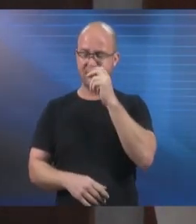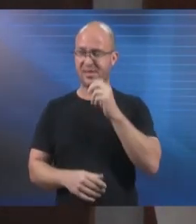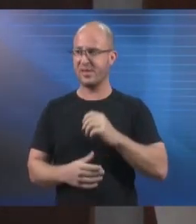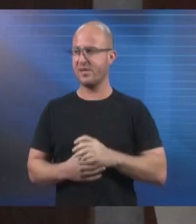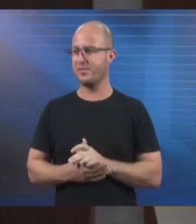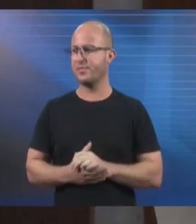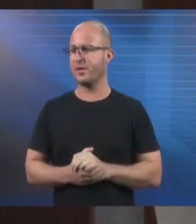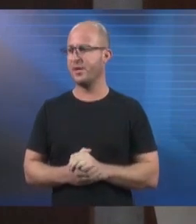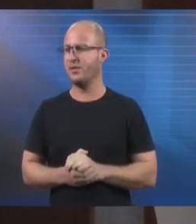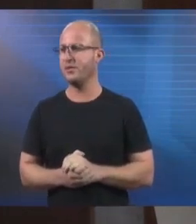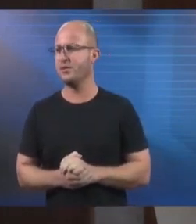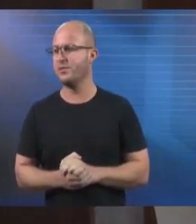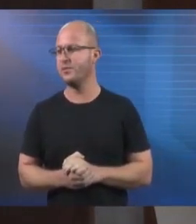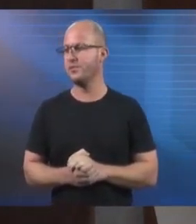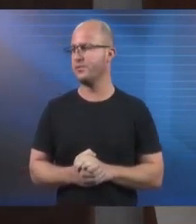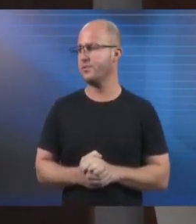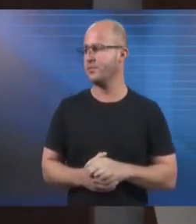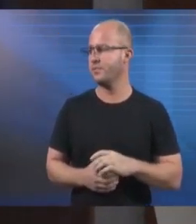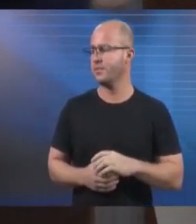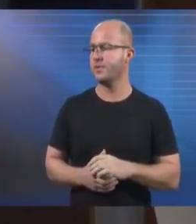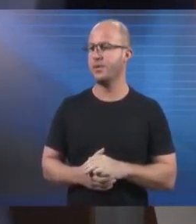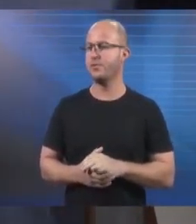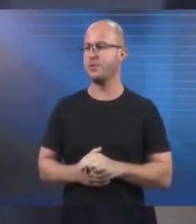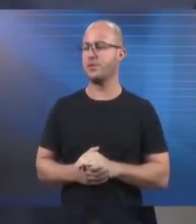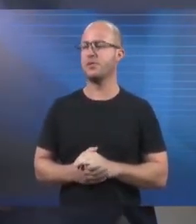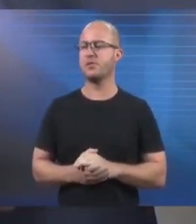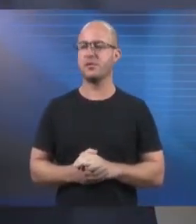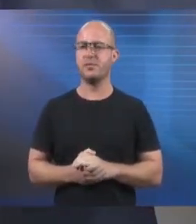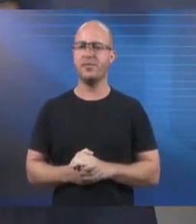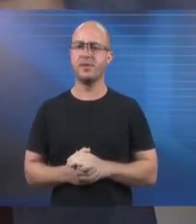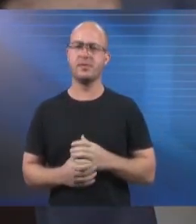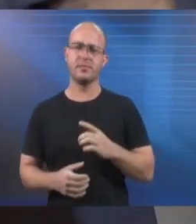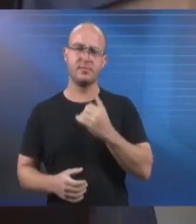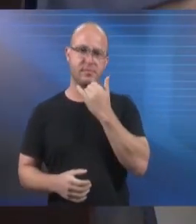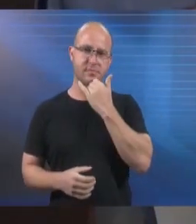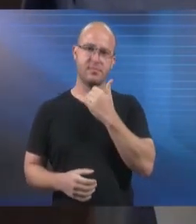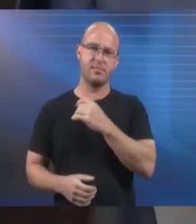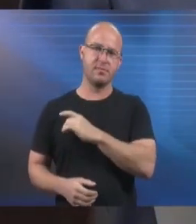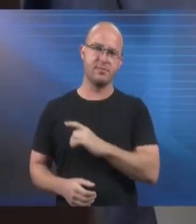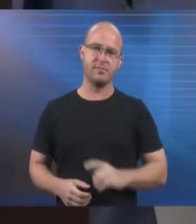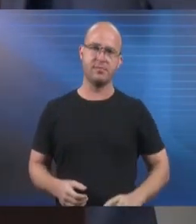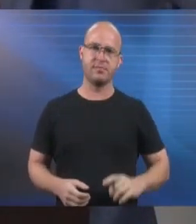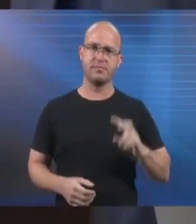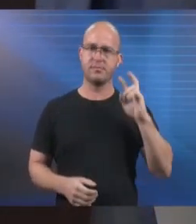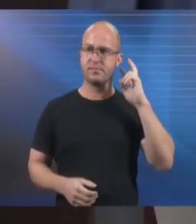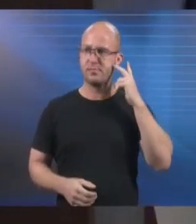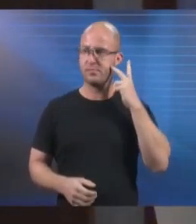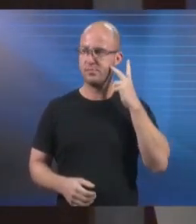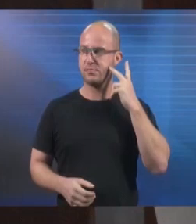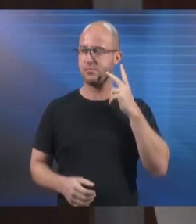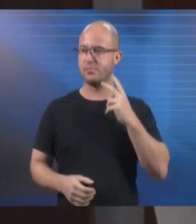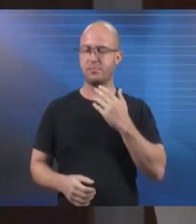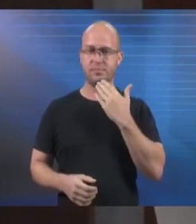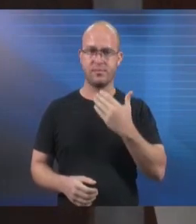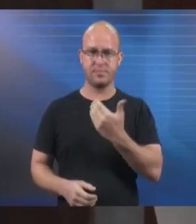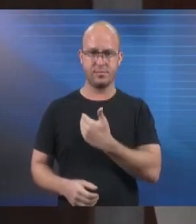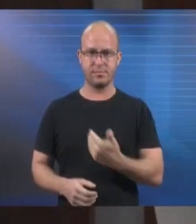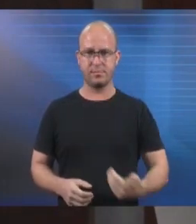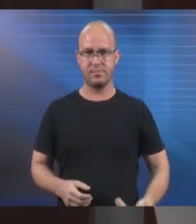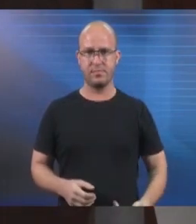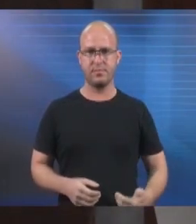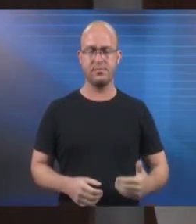católica chalom pelos 42 anos de fundação requerimento deputada Basílio solicita a Governadora do